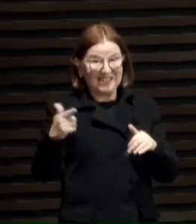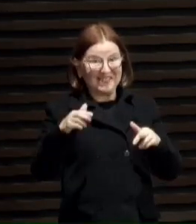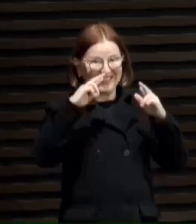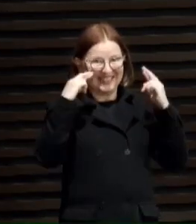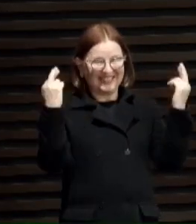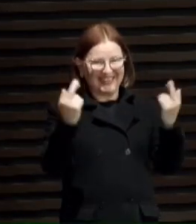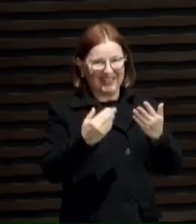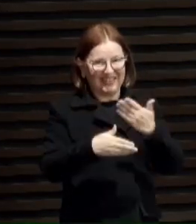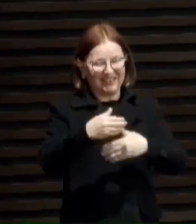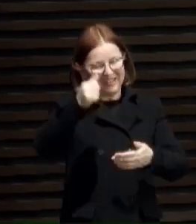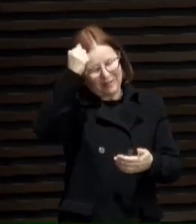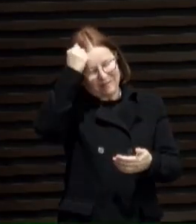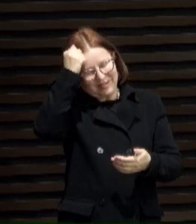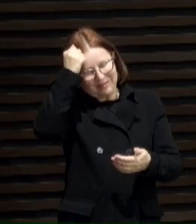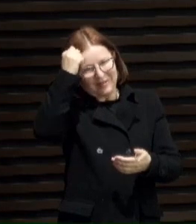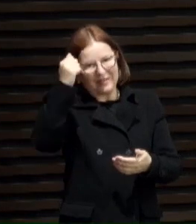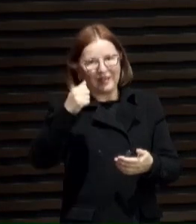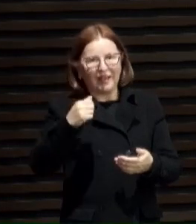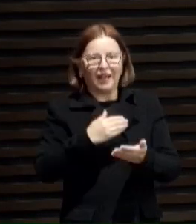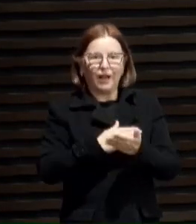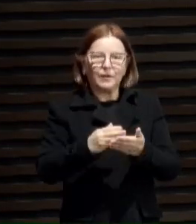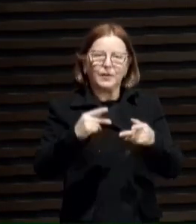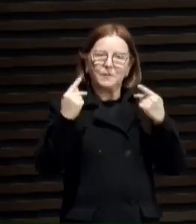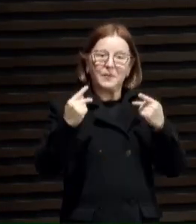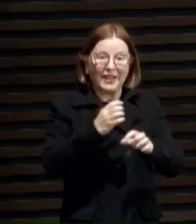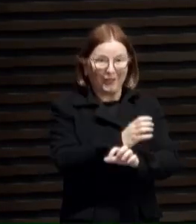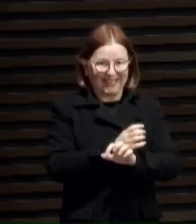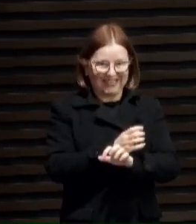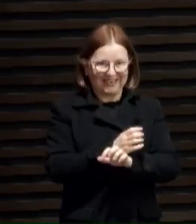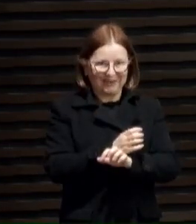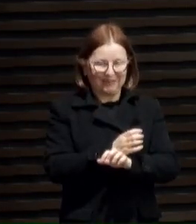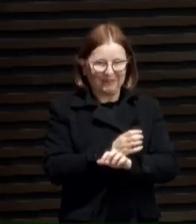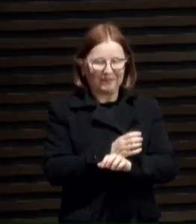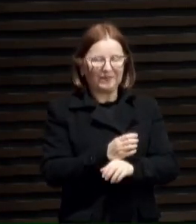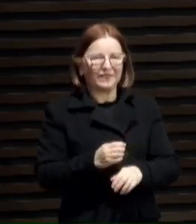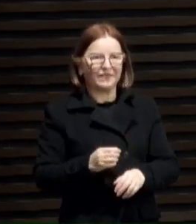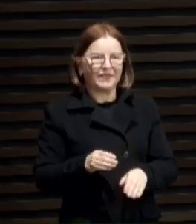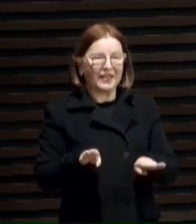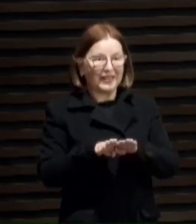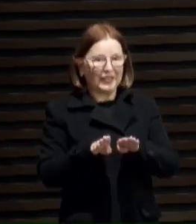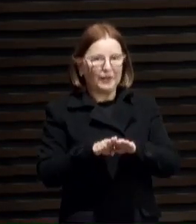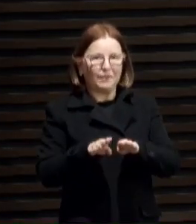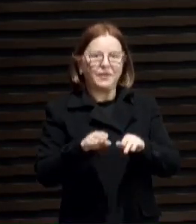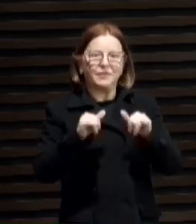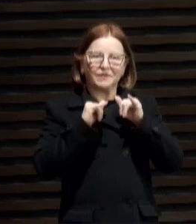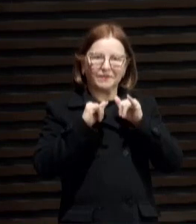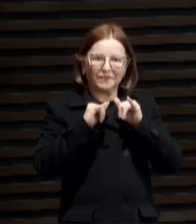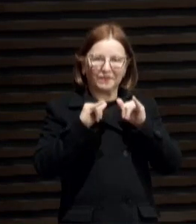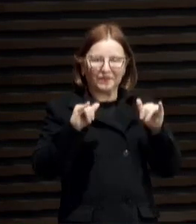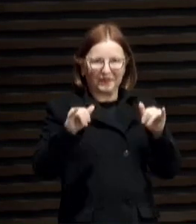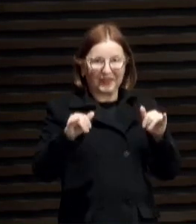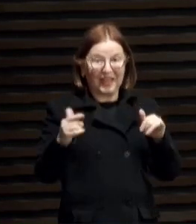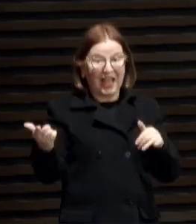do arrependimento, e ele começou a pregar no deserto. E a vinda também do Senhor Jesus, que veio